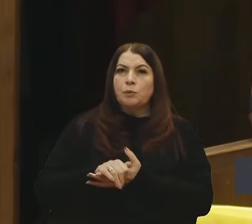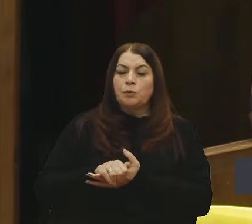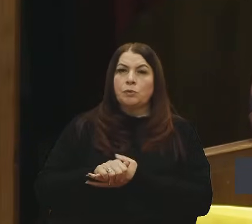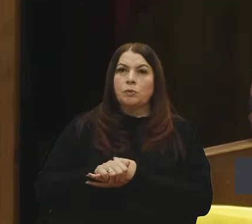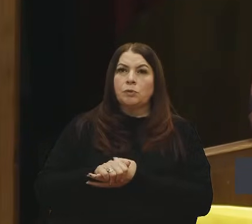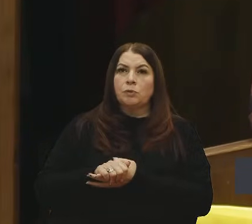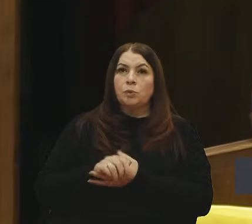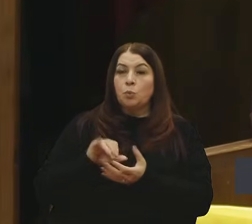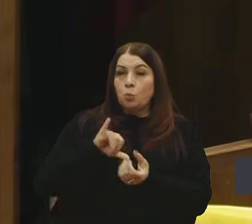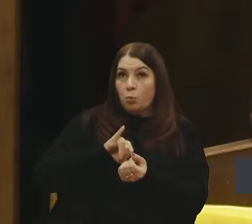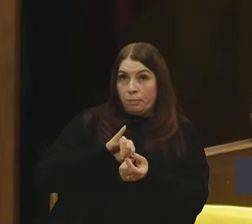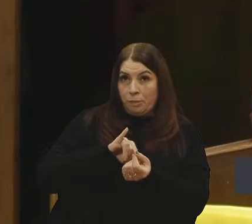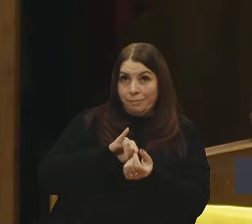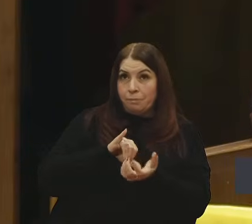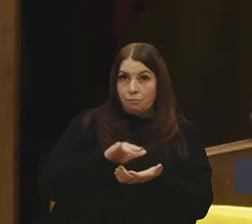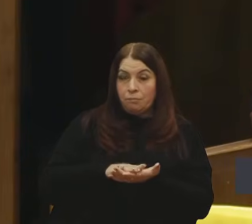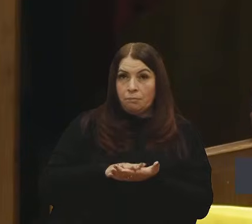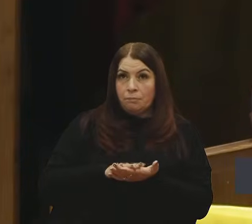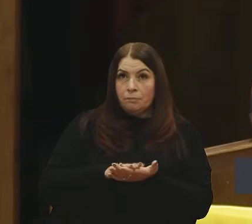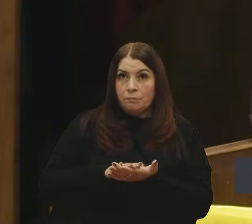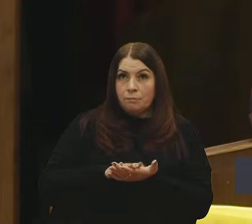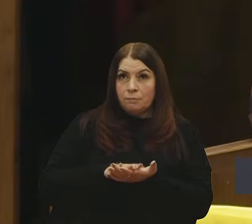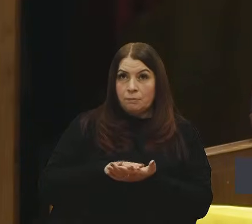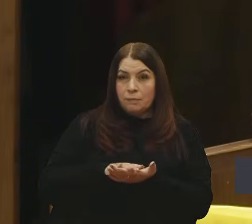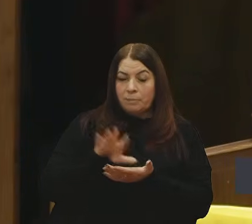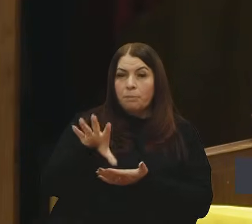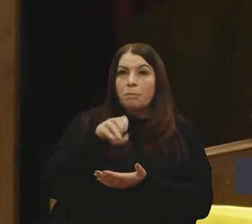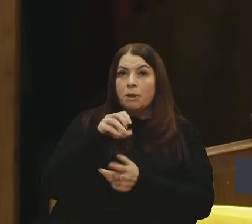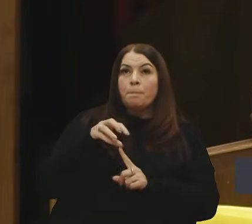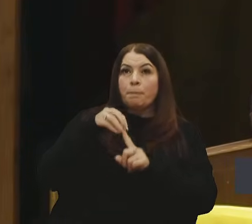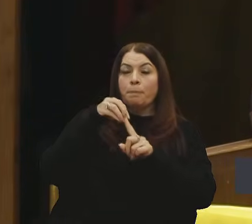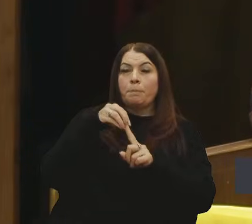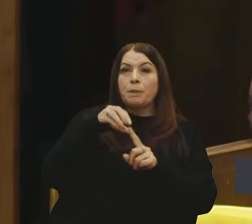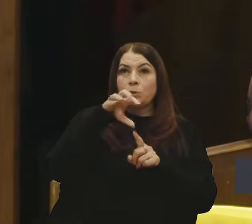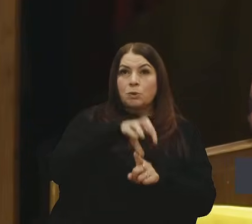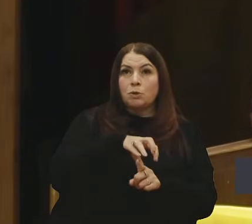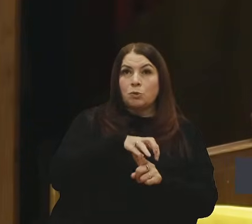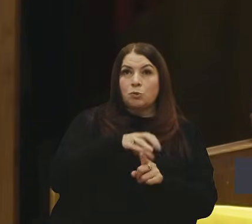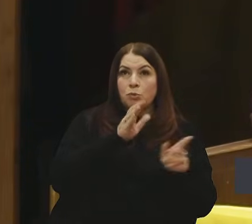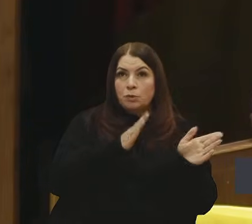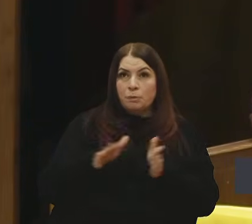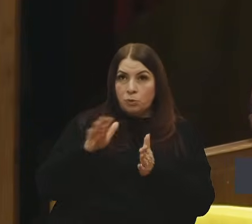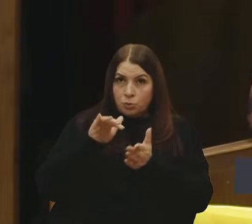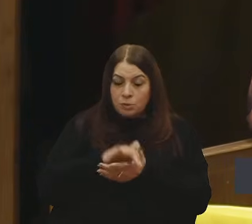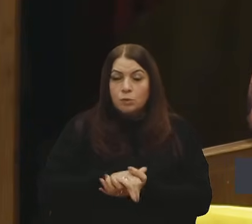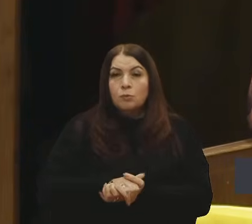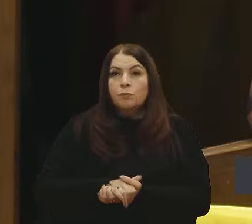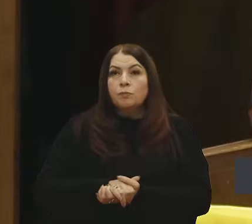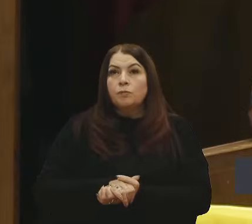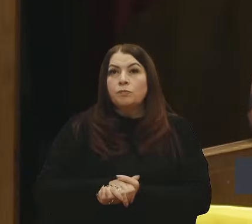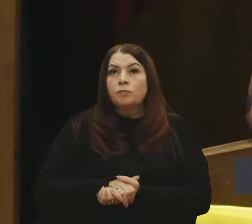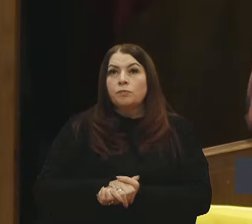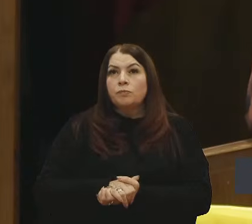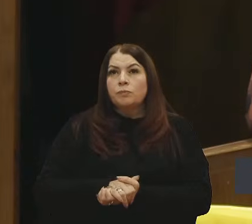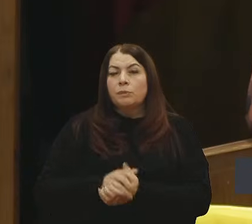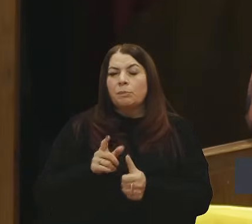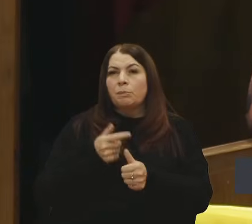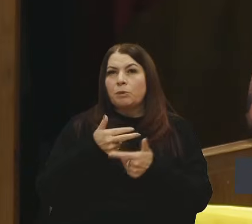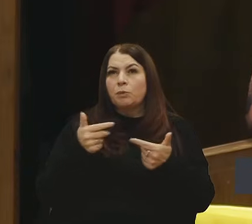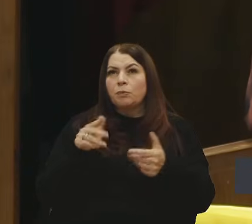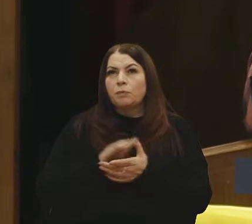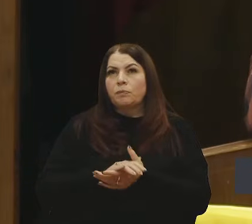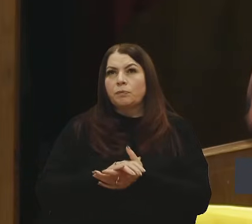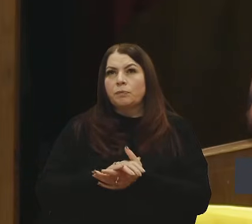o capital queria pegar principalmente setores produtivos, que a primeira coisa foi